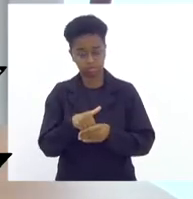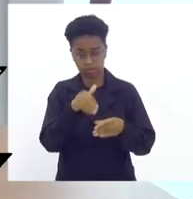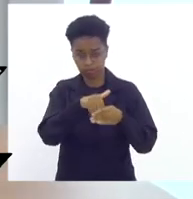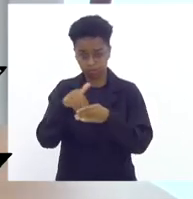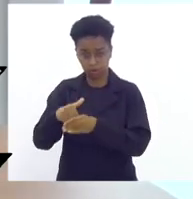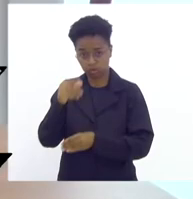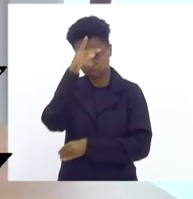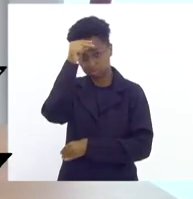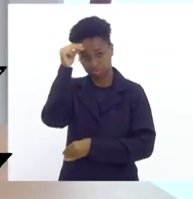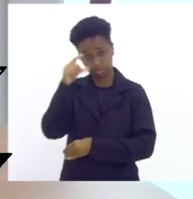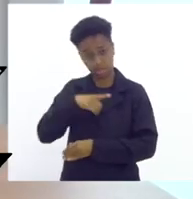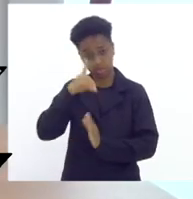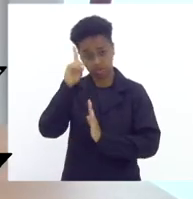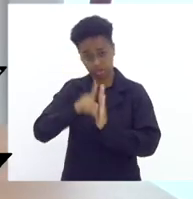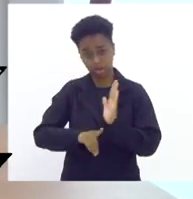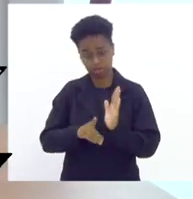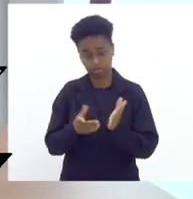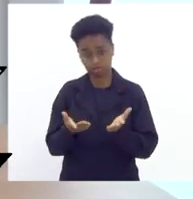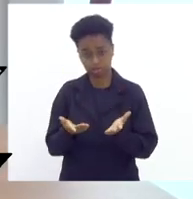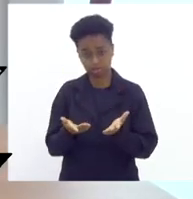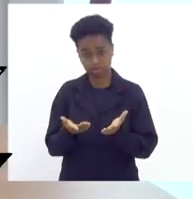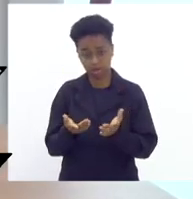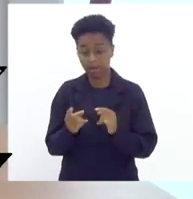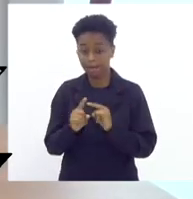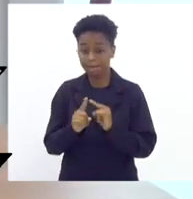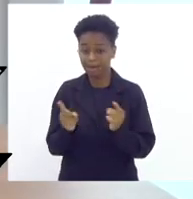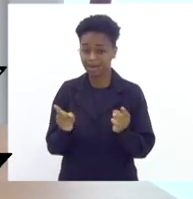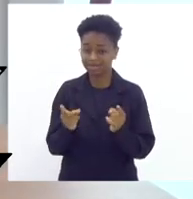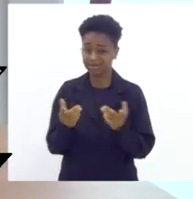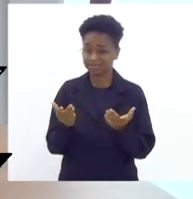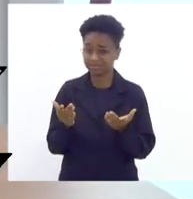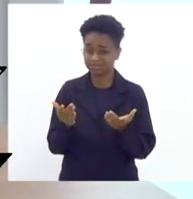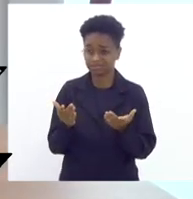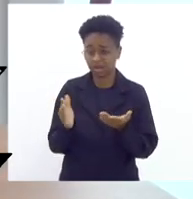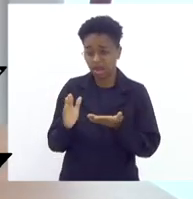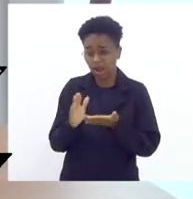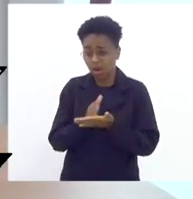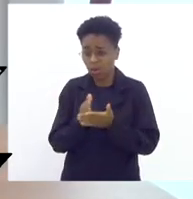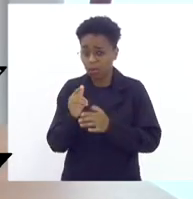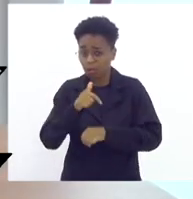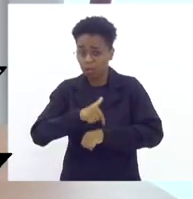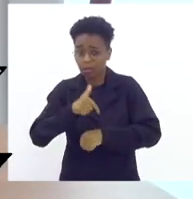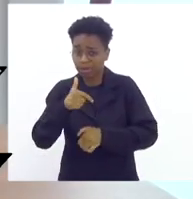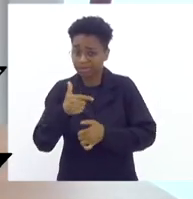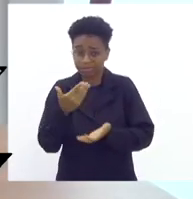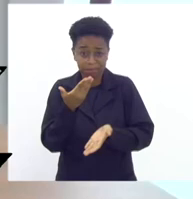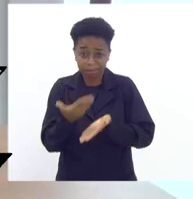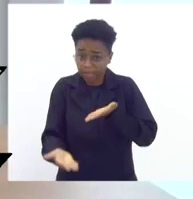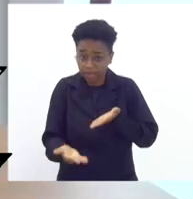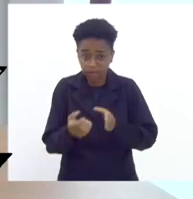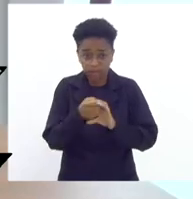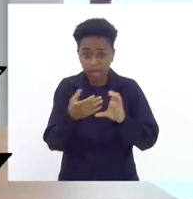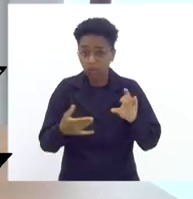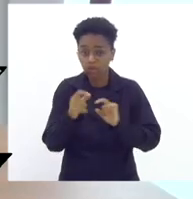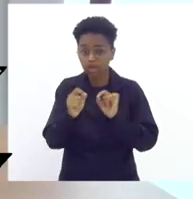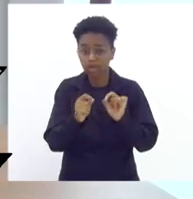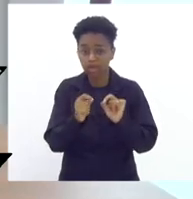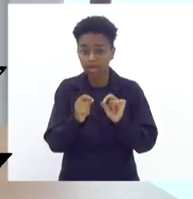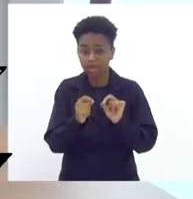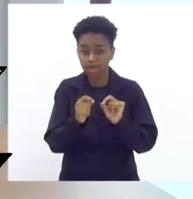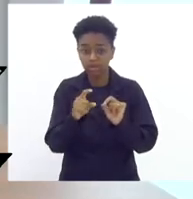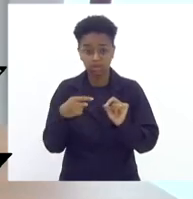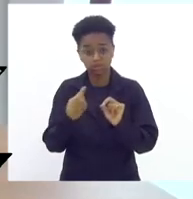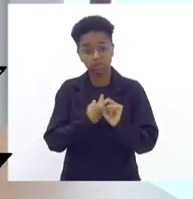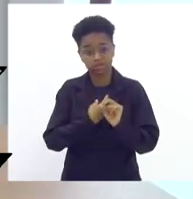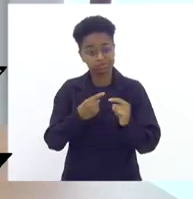havia o direito de foto só que em algum momento aí na nossa história a gente perdeu a característica de se ver como um país